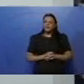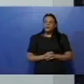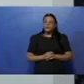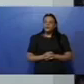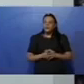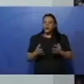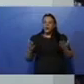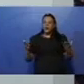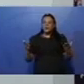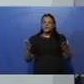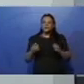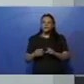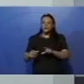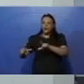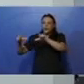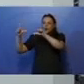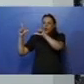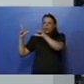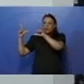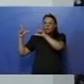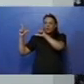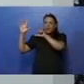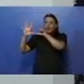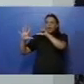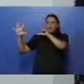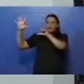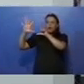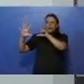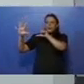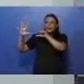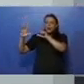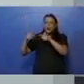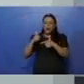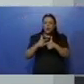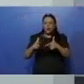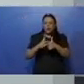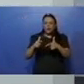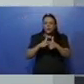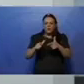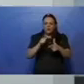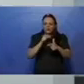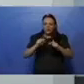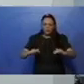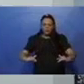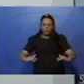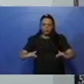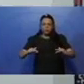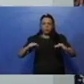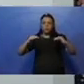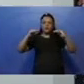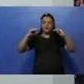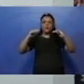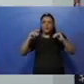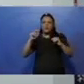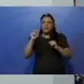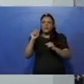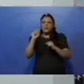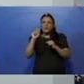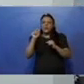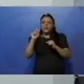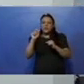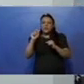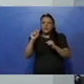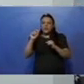Olha só, vimos aqui na imagem toda essa problemática da enchente. E esse clima, capítulo 3,